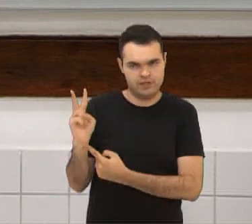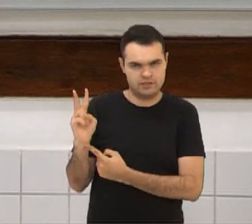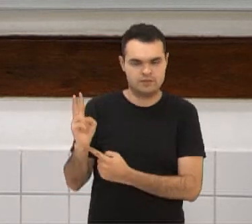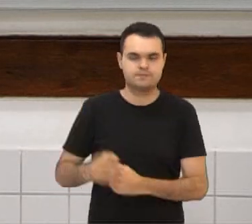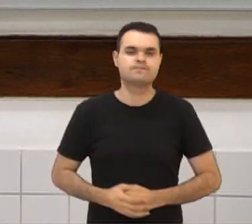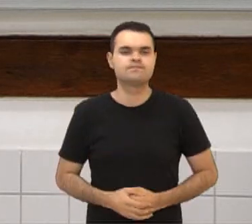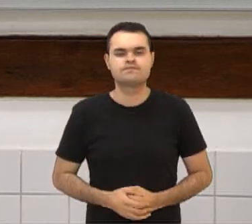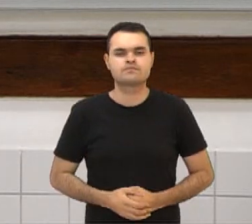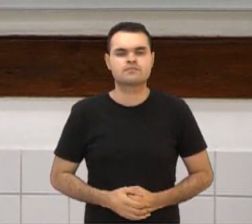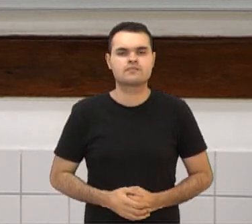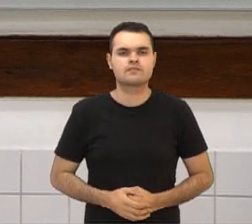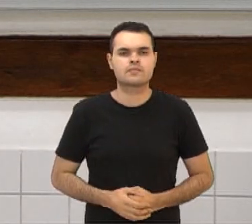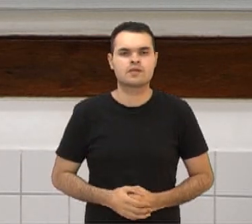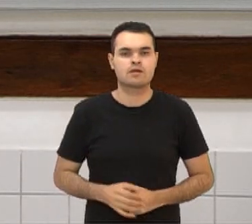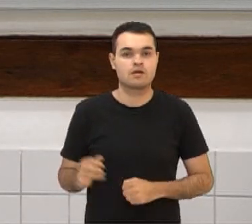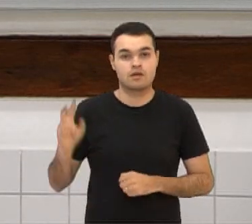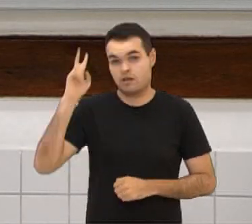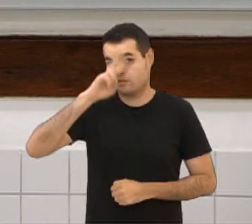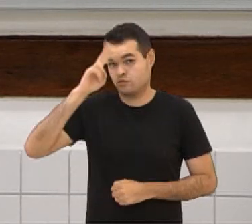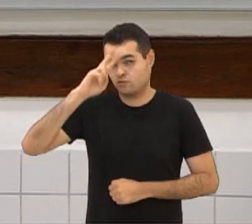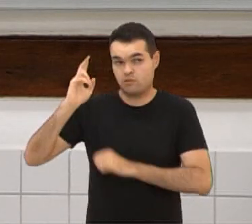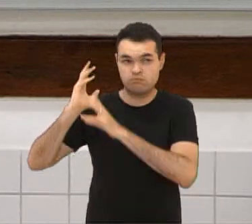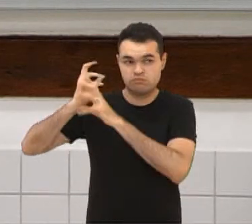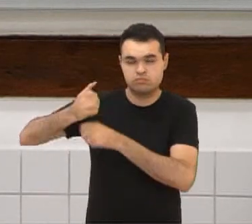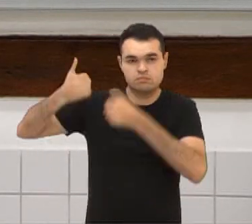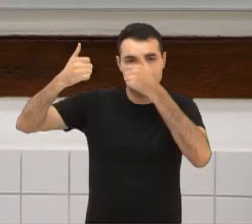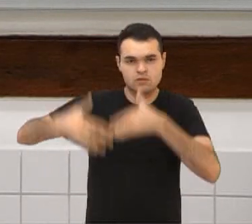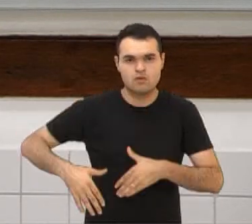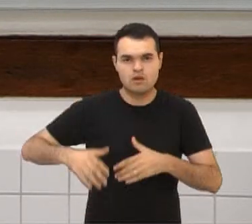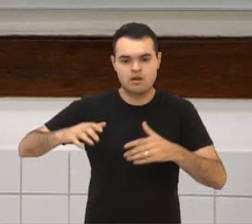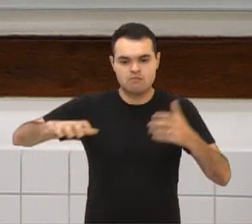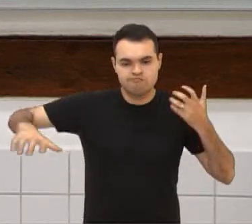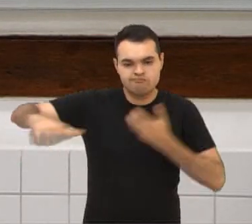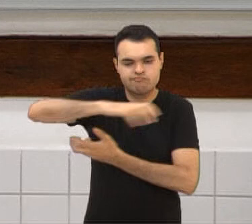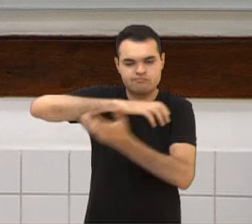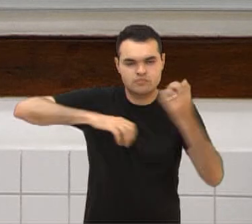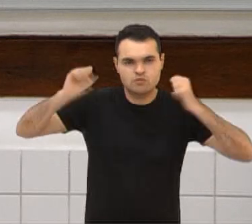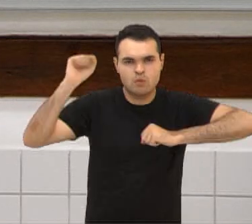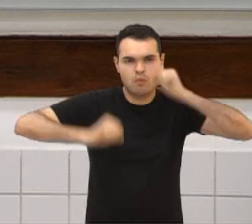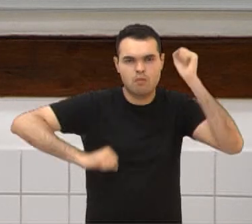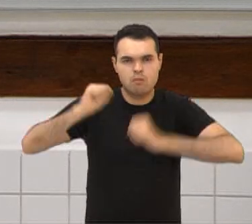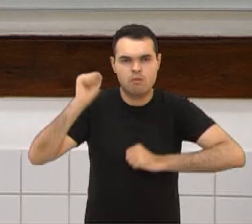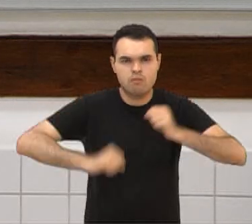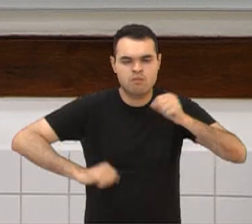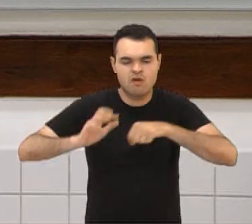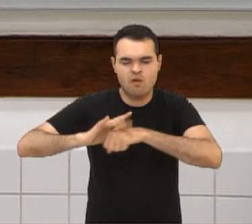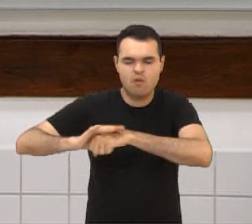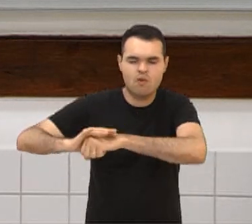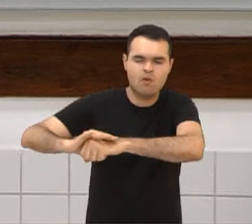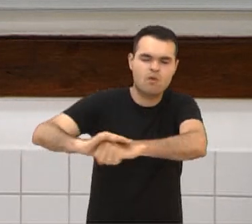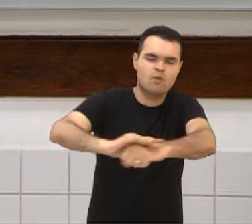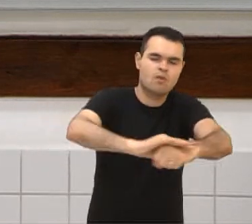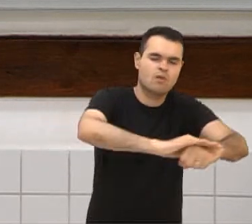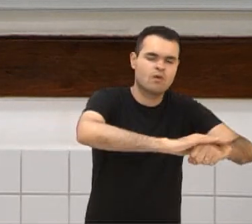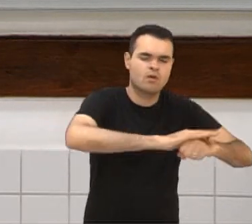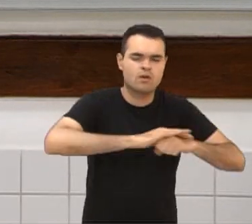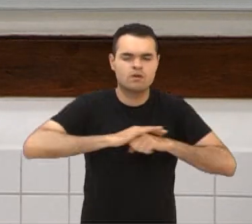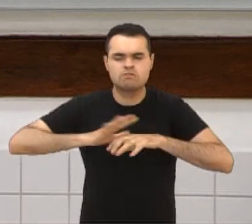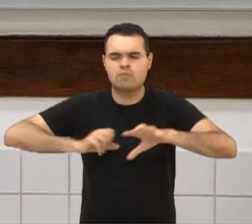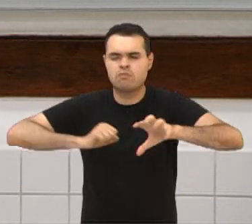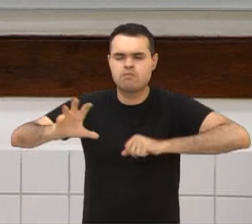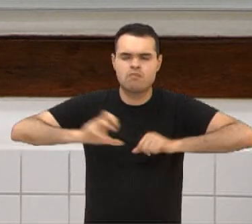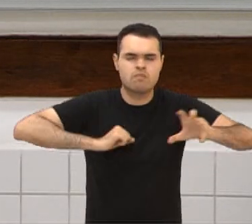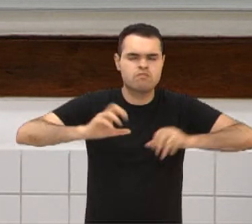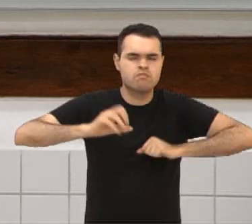medicamento. Então, veja só, está dizendo aqui que durante a Revolução Industrial tinha muita doença. Muitas infecções